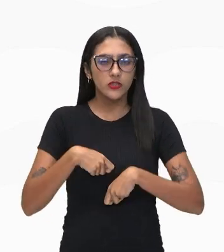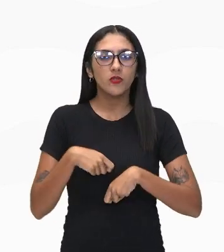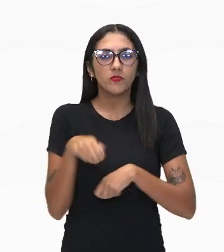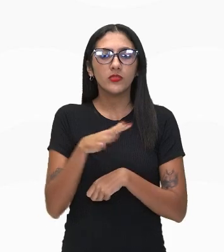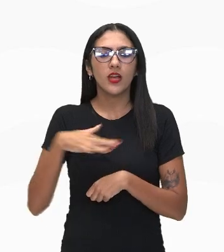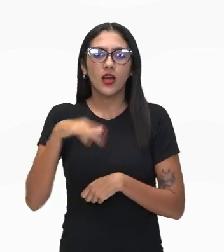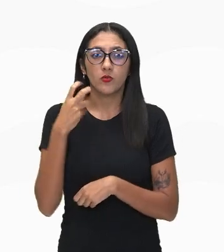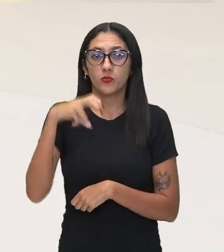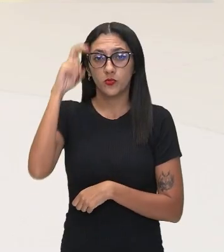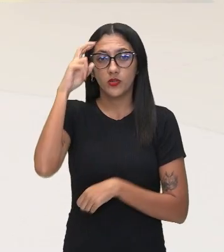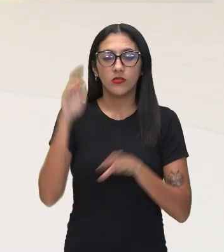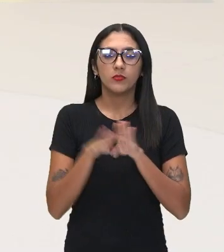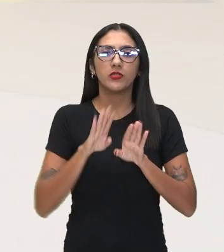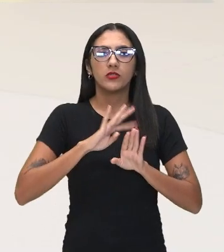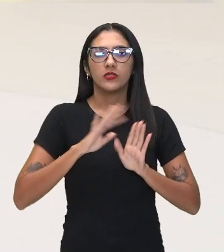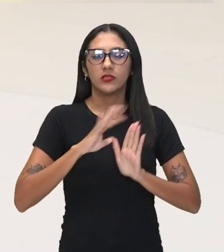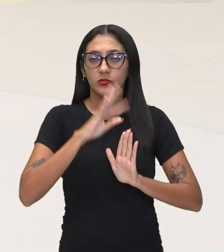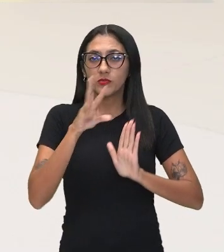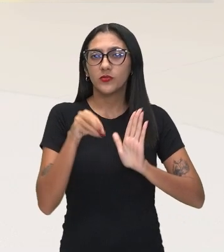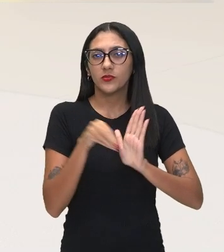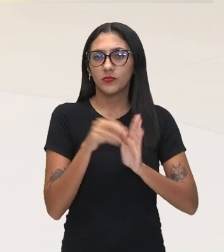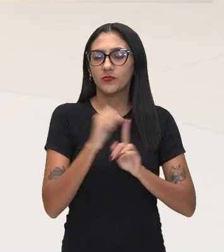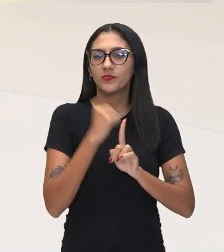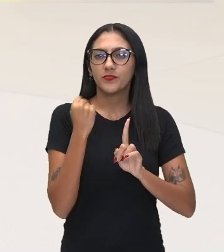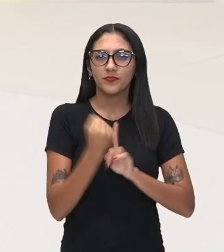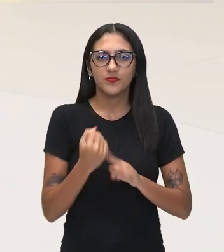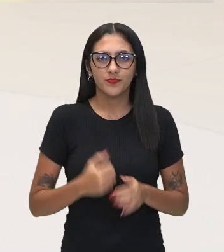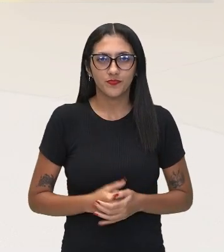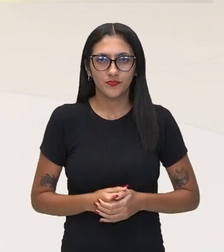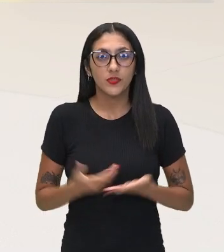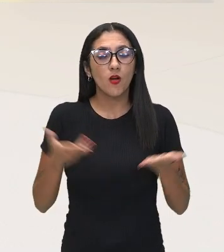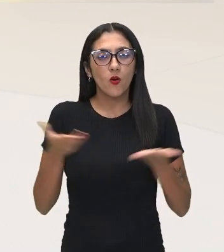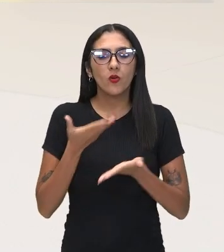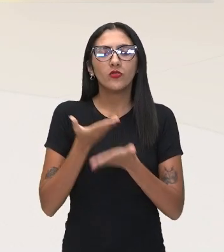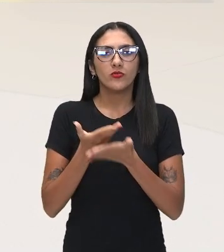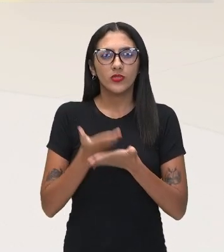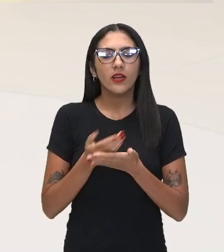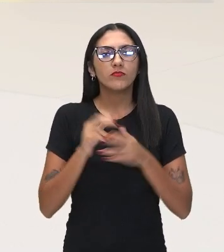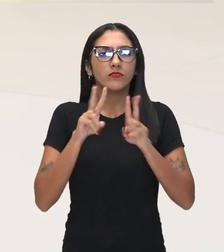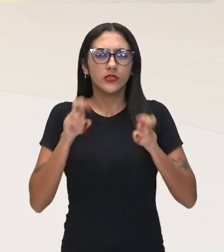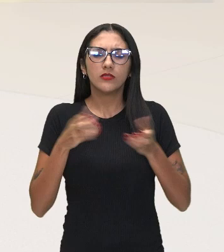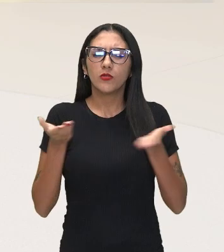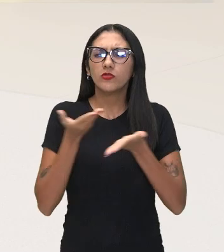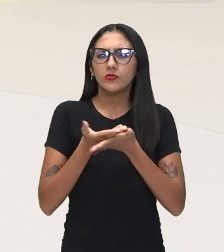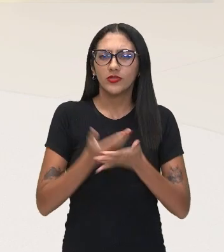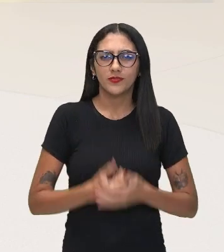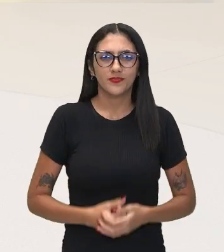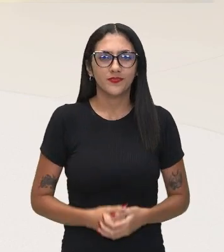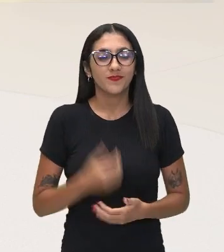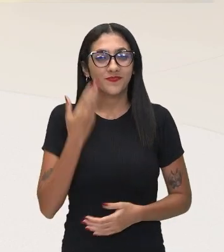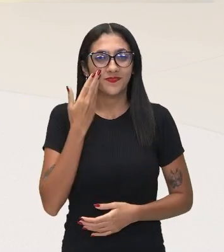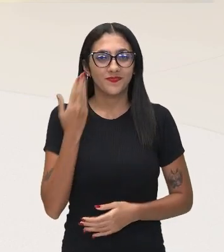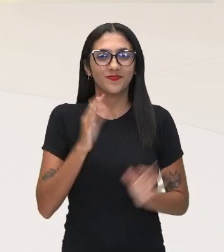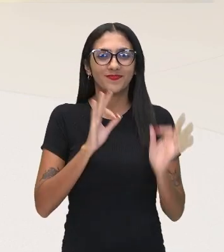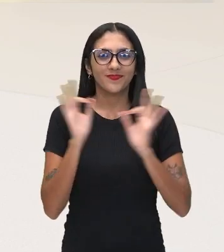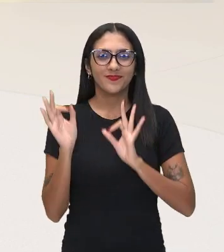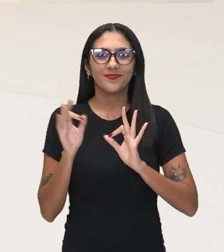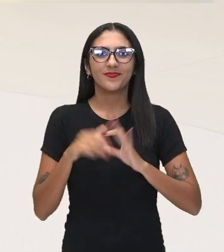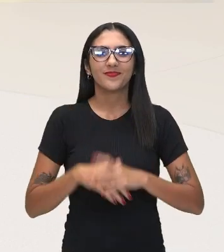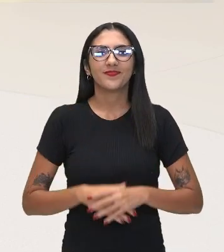cultural e social na Amazônia. Então, nesta aula, nós vamos conversar sobre o que é o empreendedorismo. Vamos para o nosso